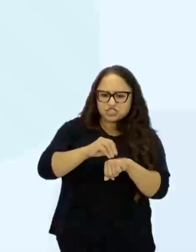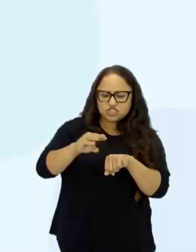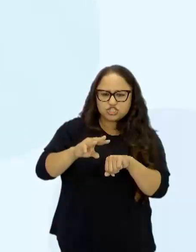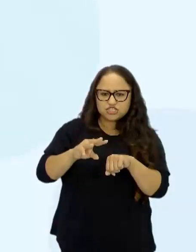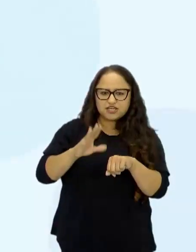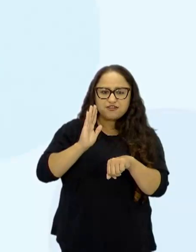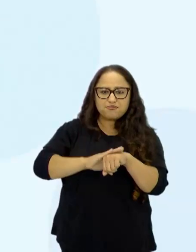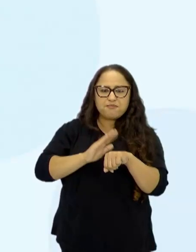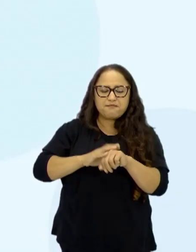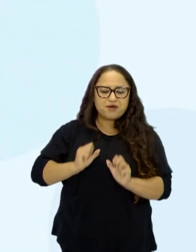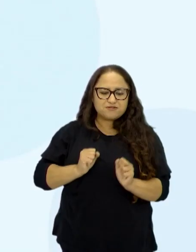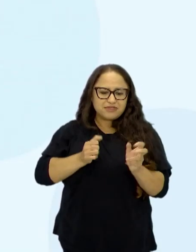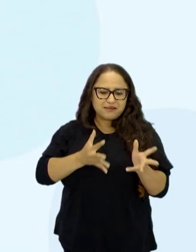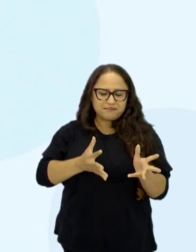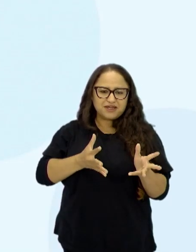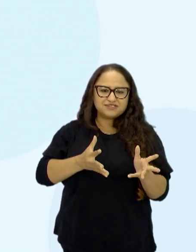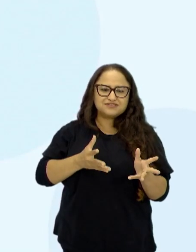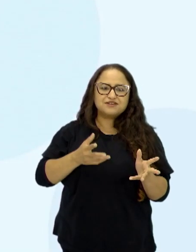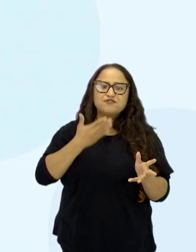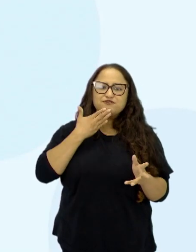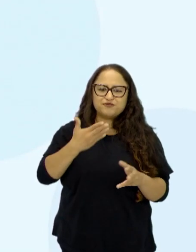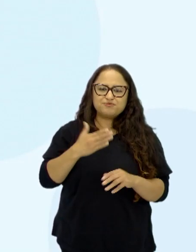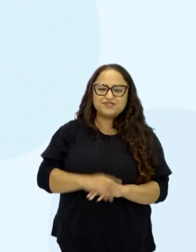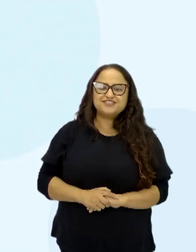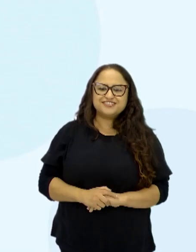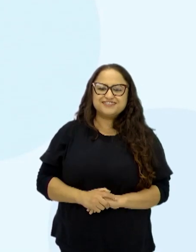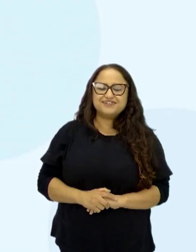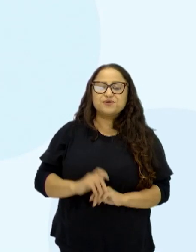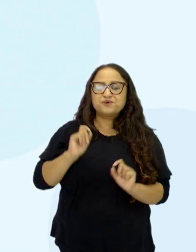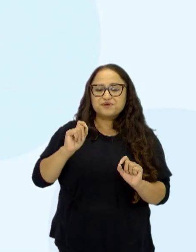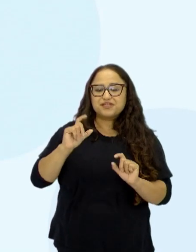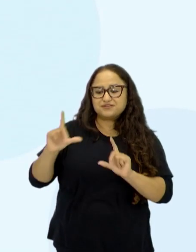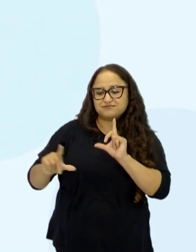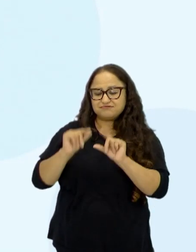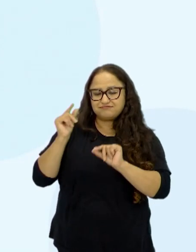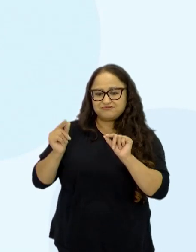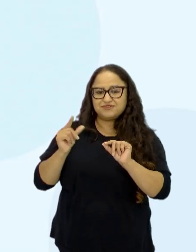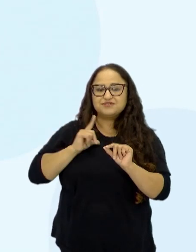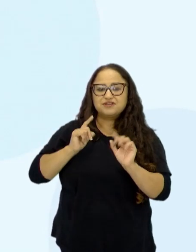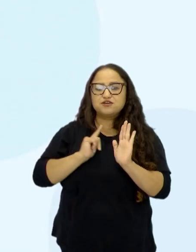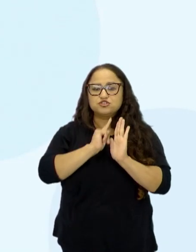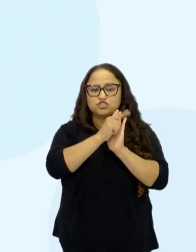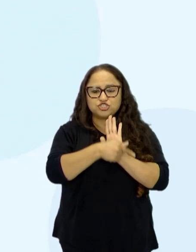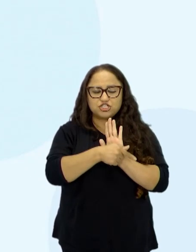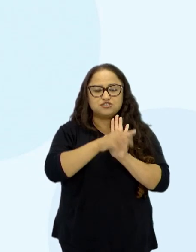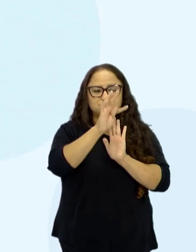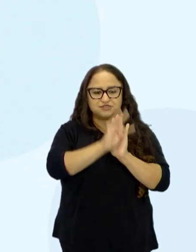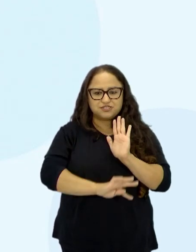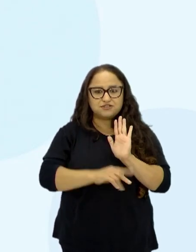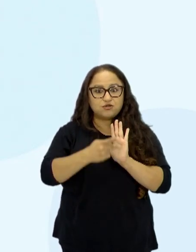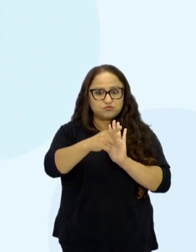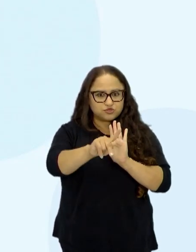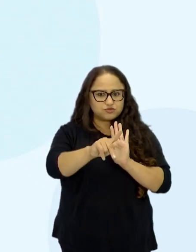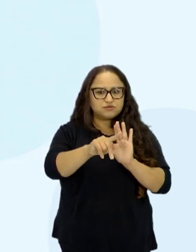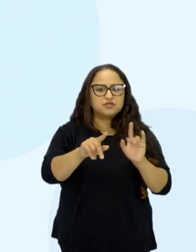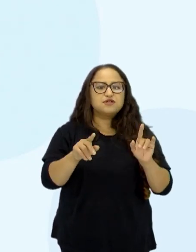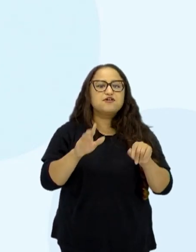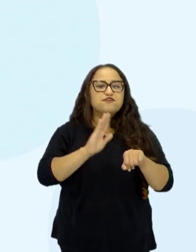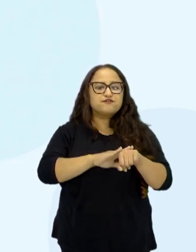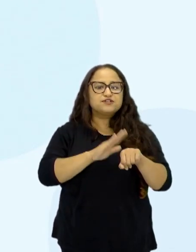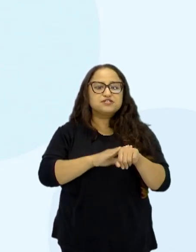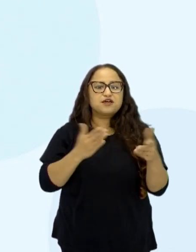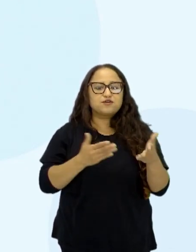eu vou pedir para pôr na tela aí que o reloginho já ficou doido. Selecionado o gênero textual para a produção de sua paródia, vamos iniciar os trabalhos de